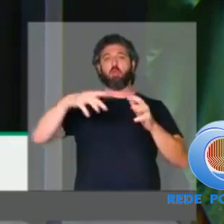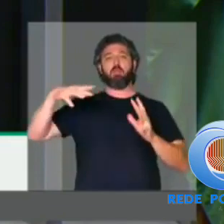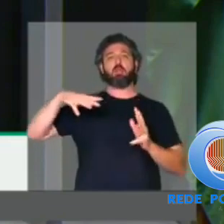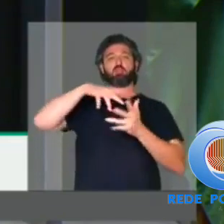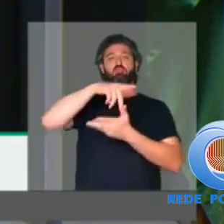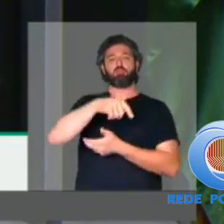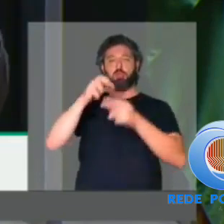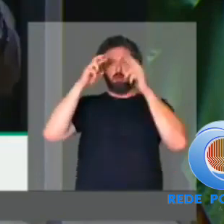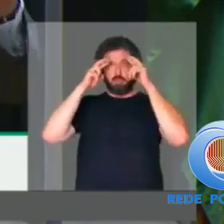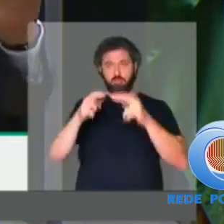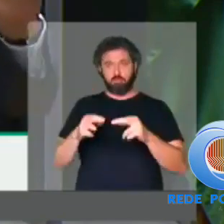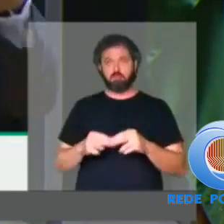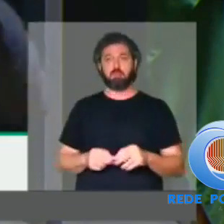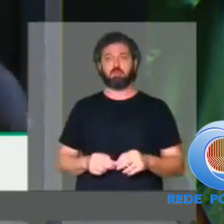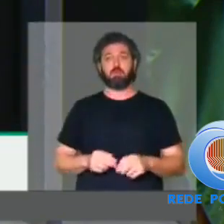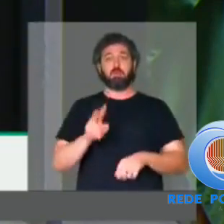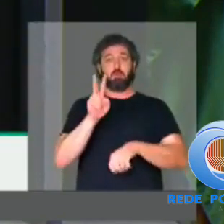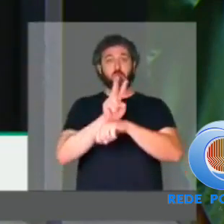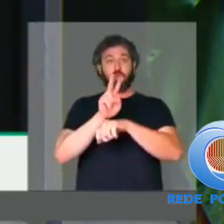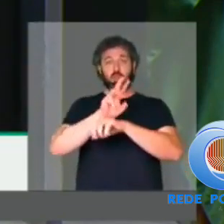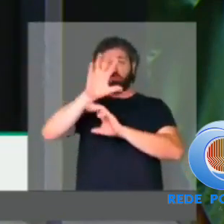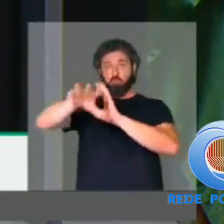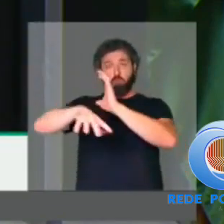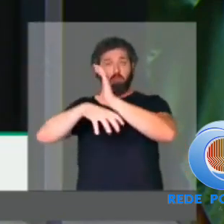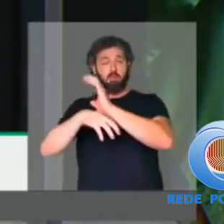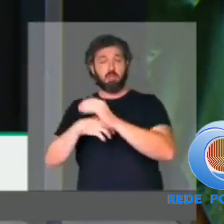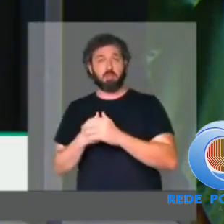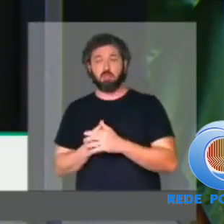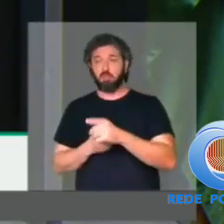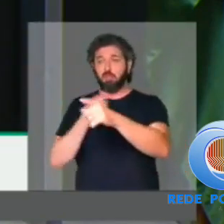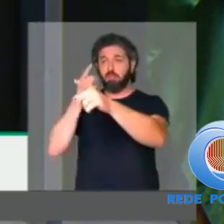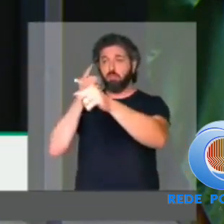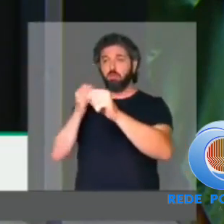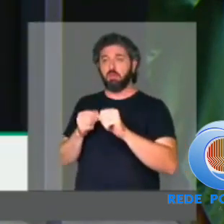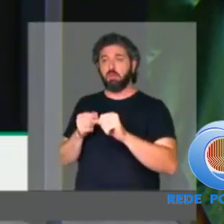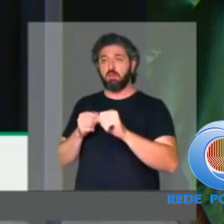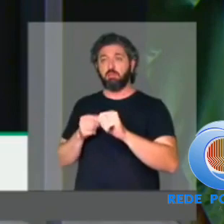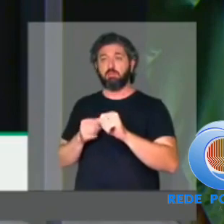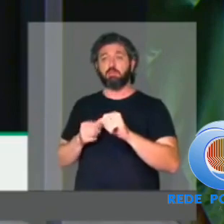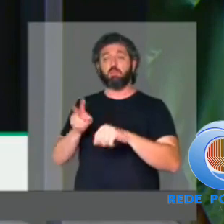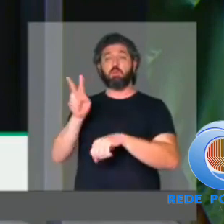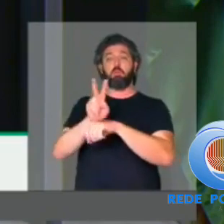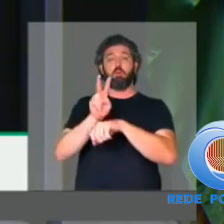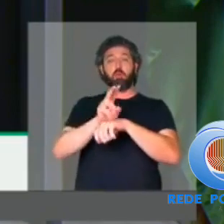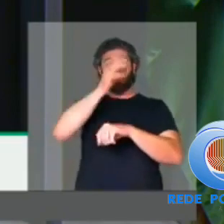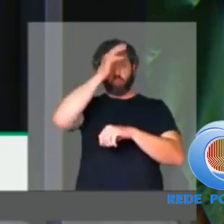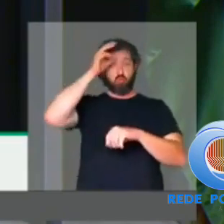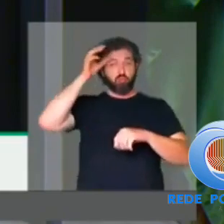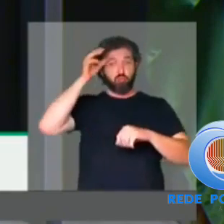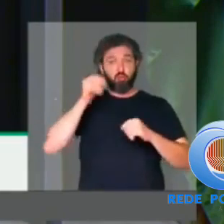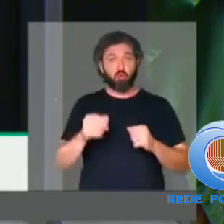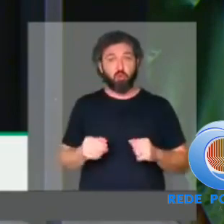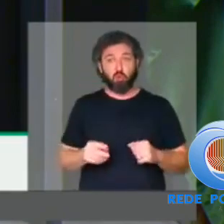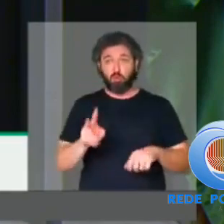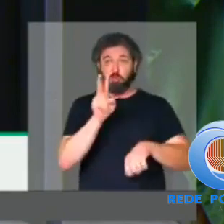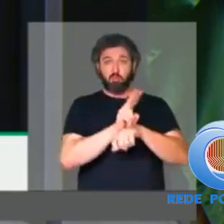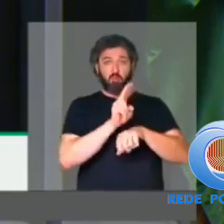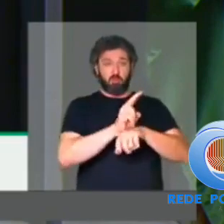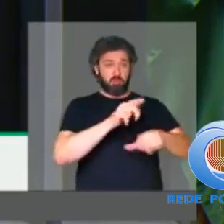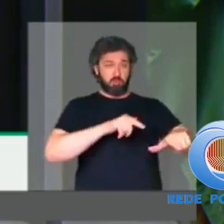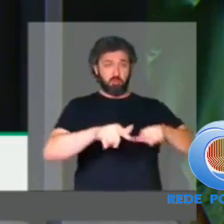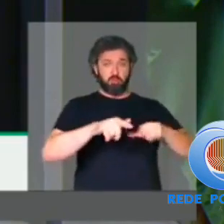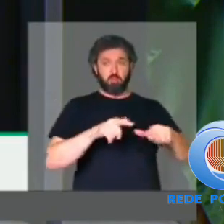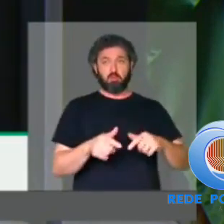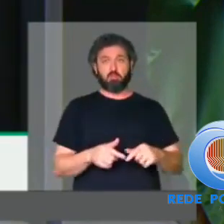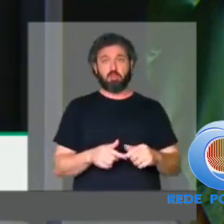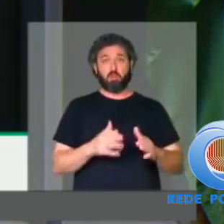exterior. A proteção do meio ambiente, deputado André Figueiredo, a proteção do consumidor, a proteção do